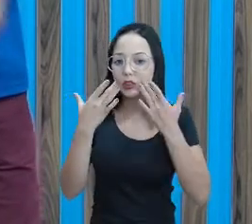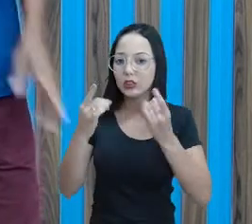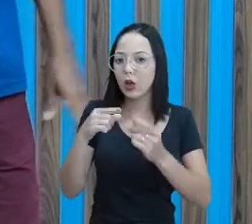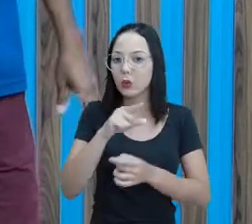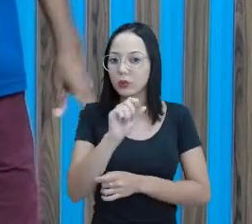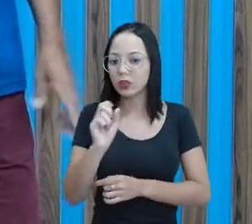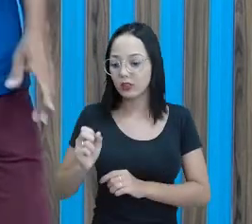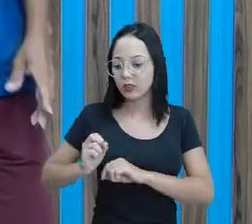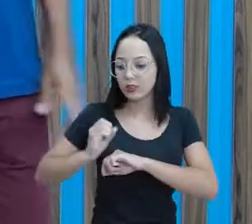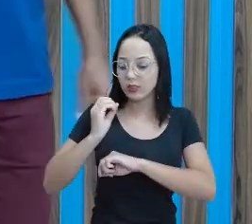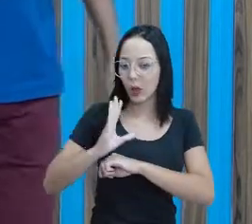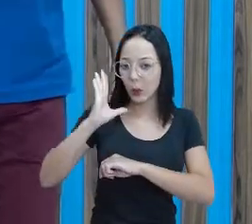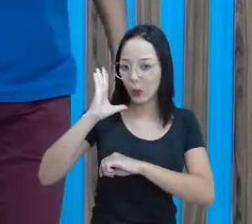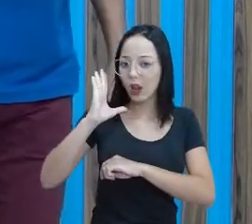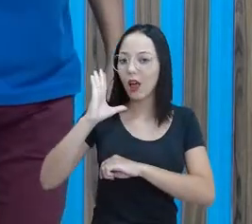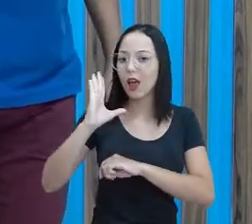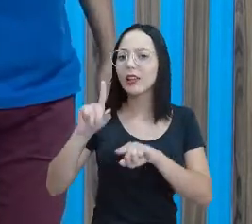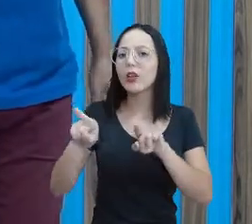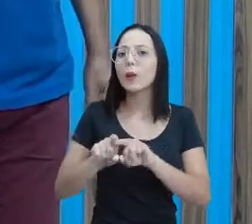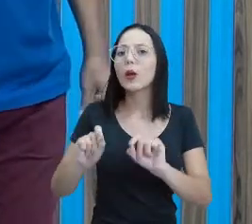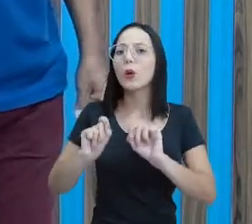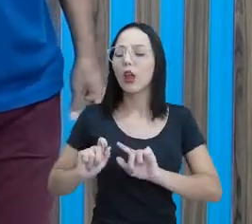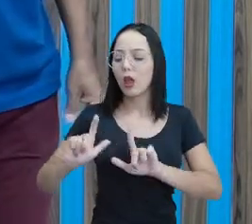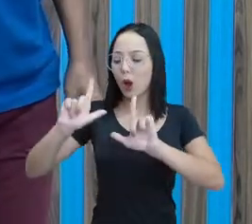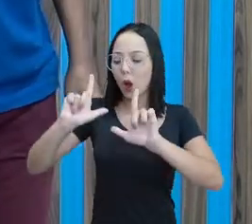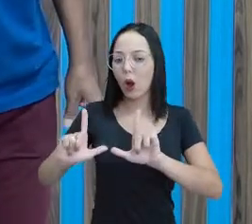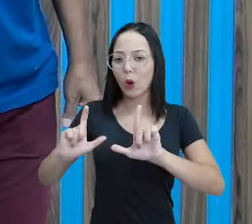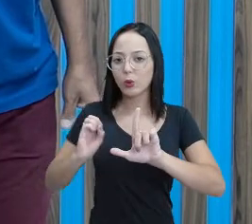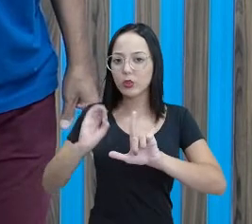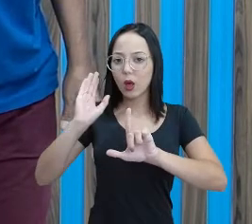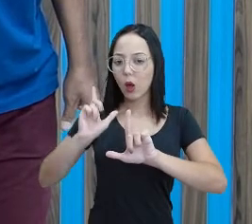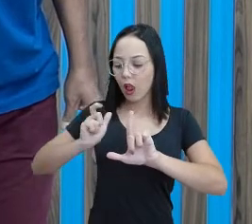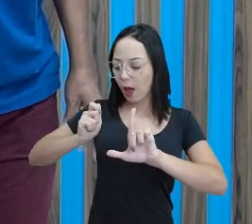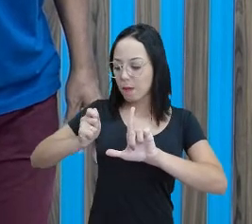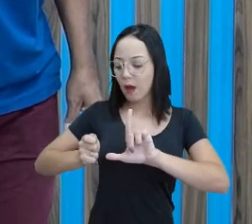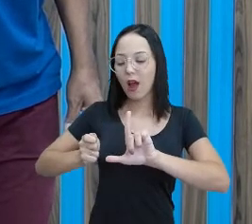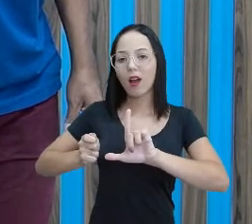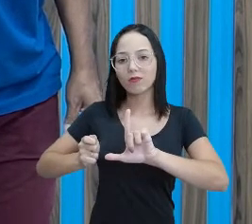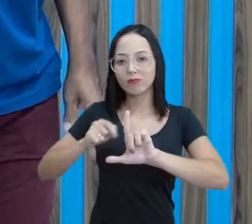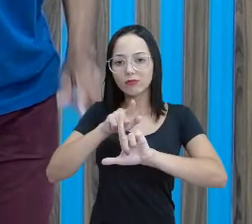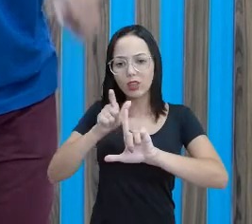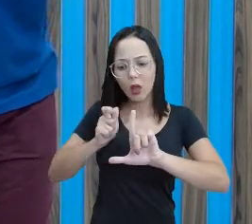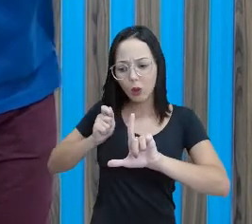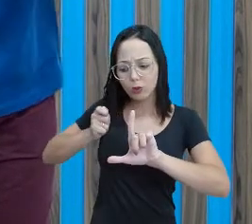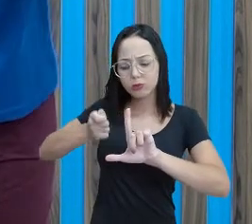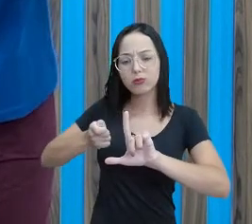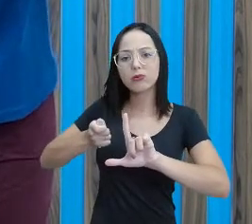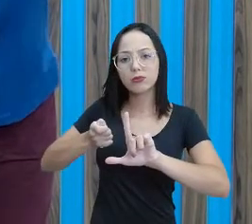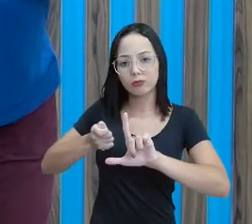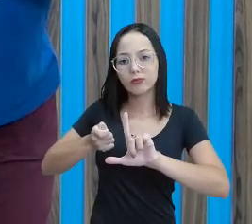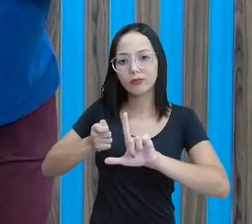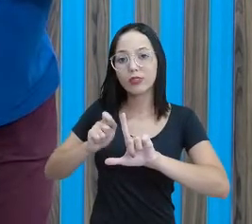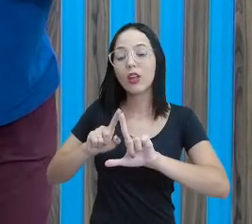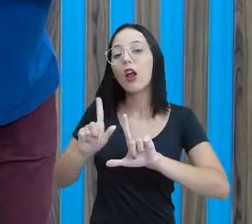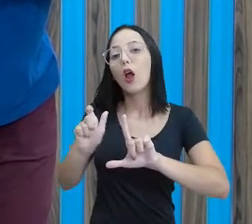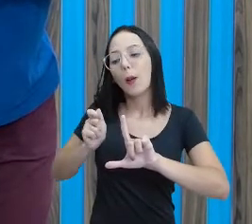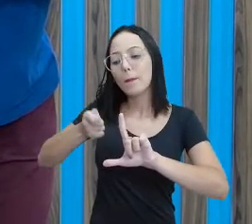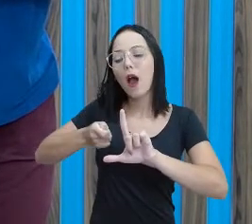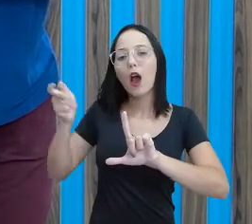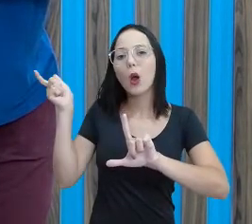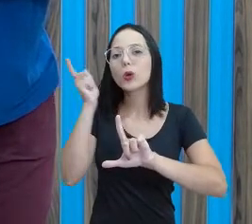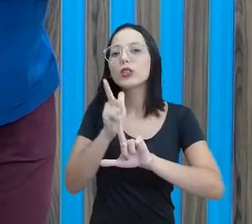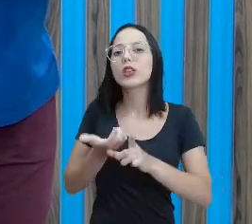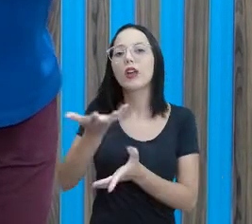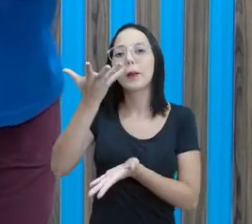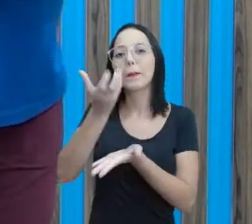teu celular Android, tá? E aponta para esse QR Code que tá aparecendo na tela aí, ó. Aponta para o QR Code aqui, pô, e tu vai